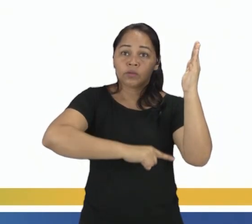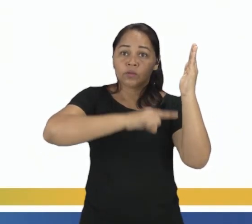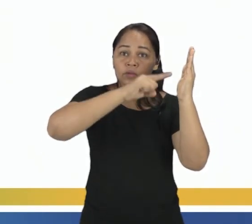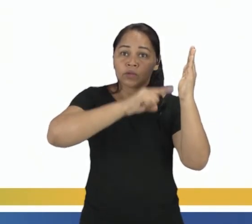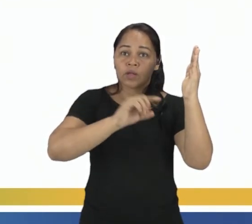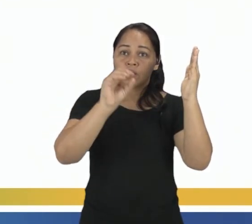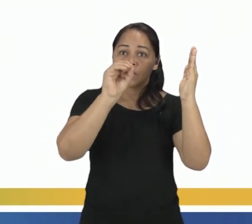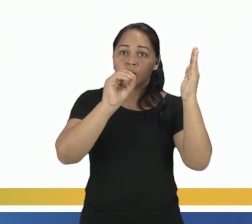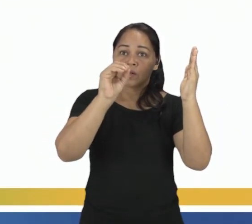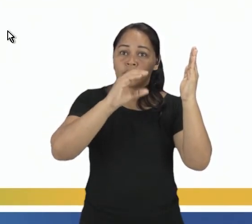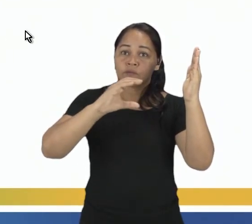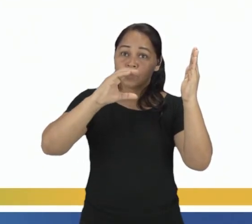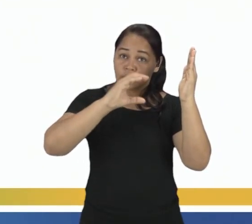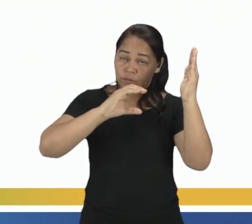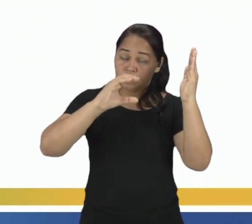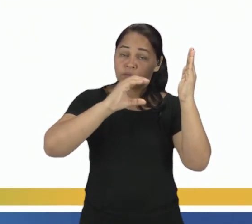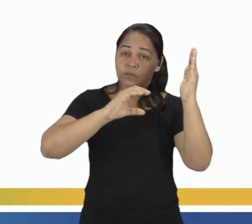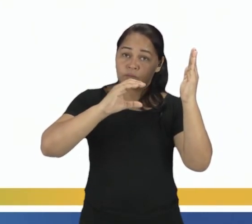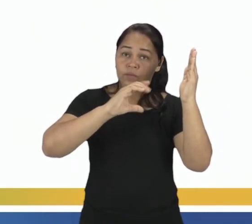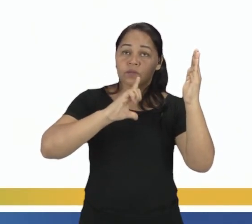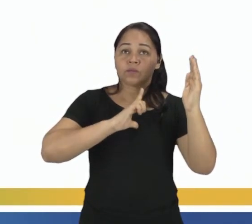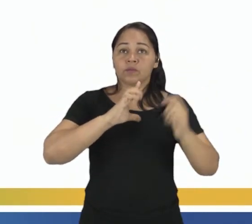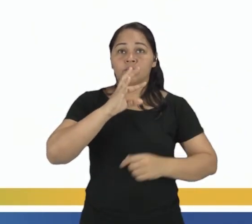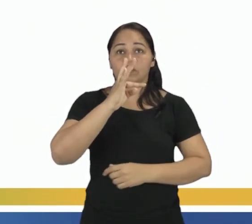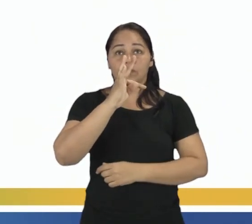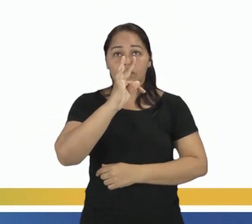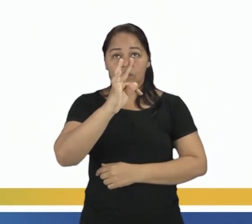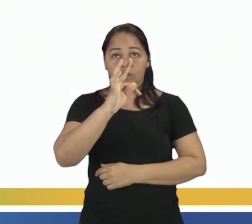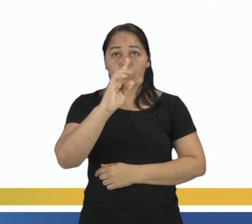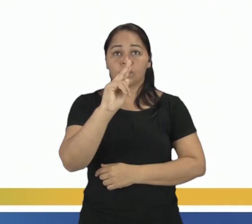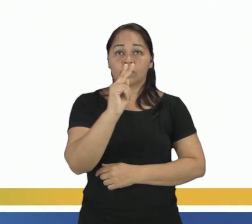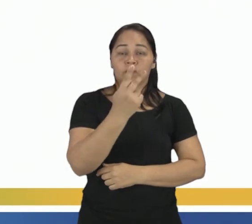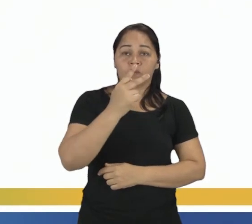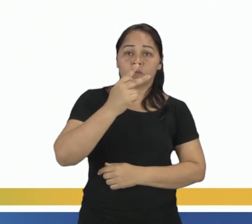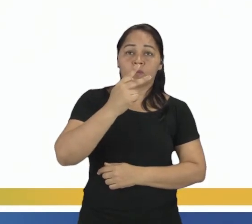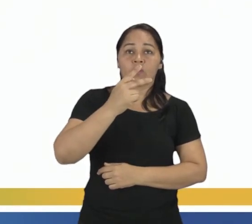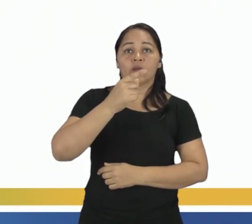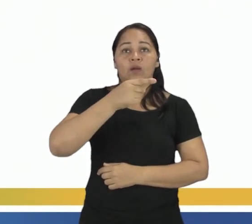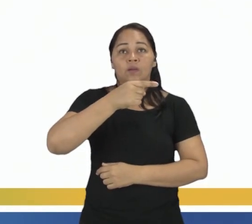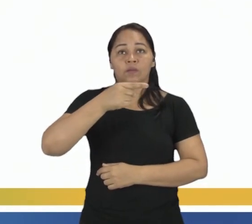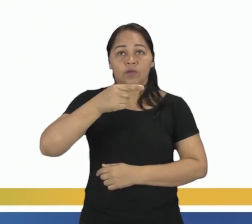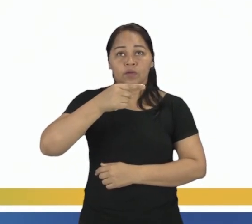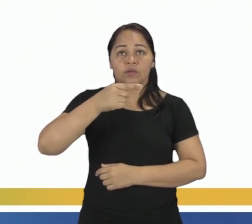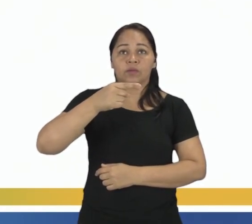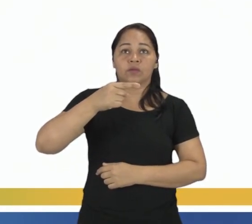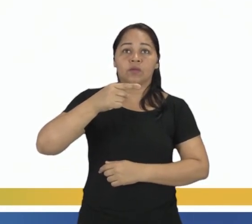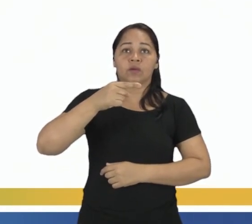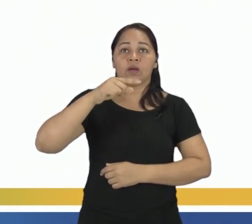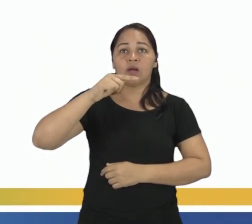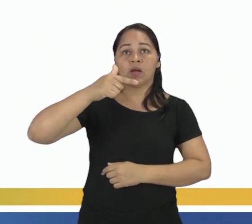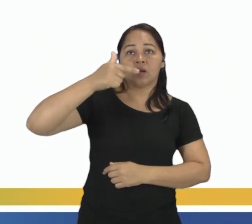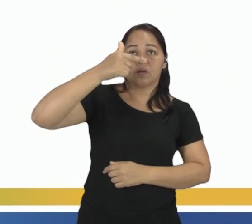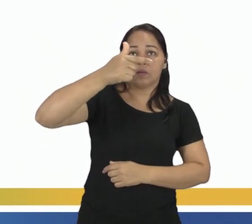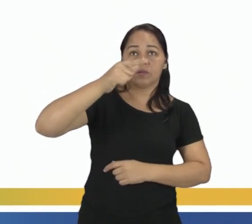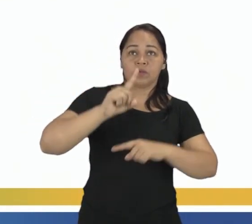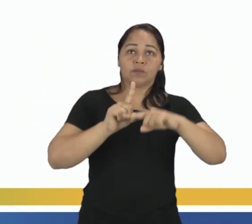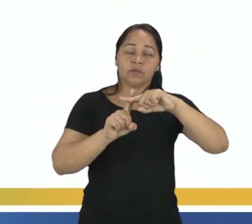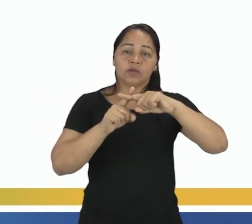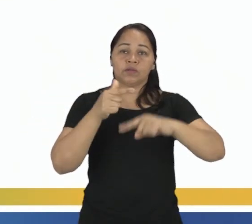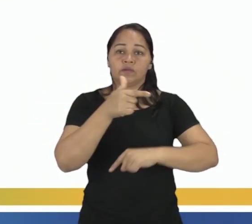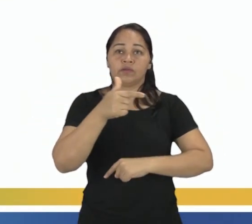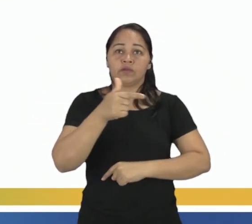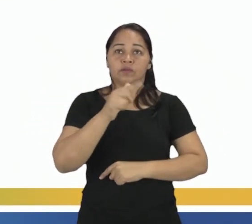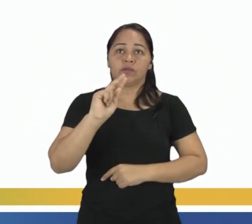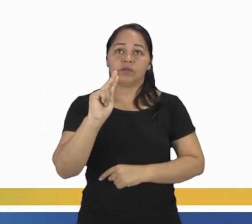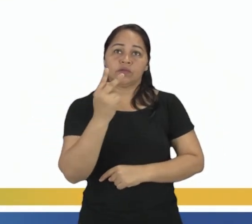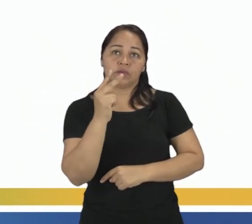e é dado pela expressão T de H igual a menos H ao quadrado mais 22H menos 85,